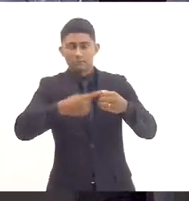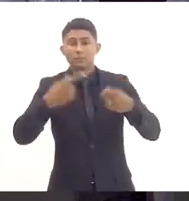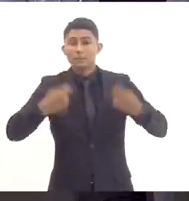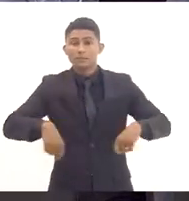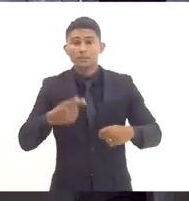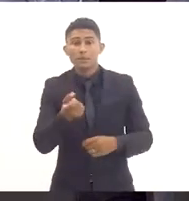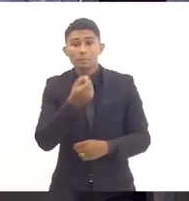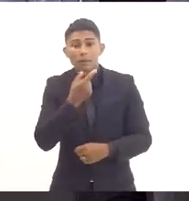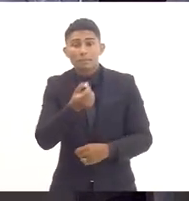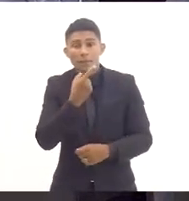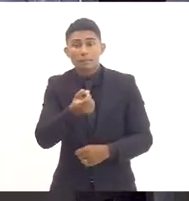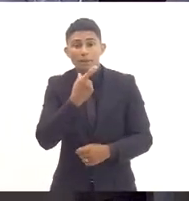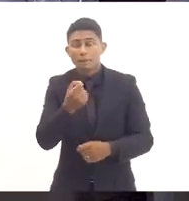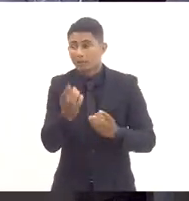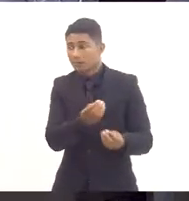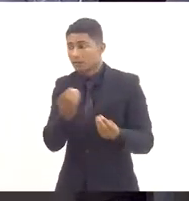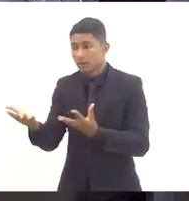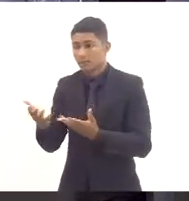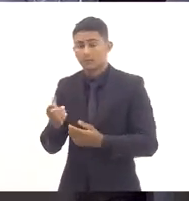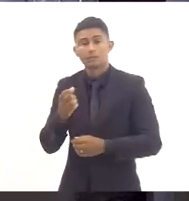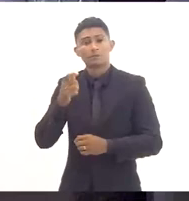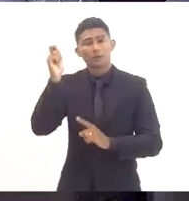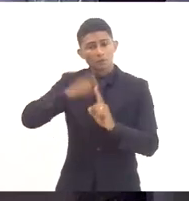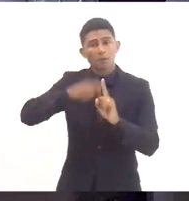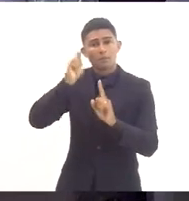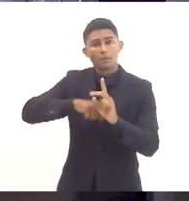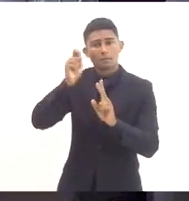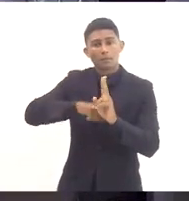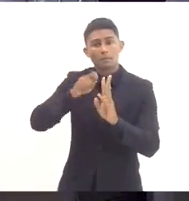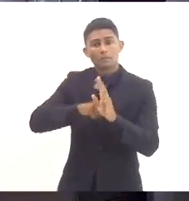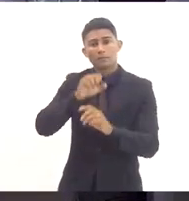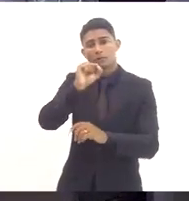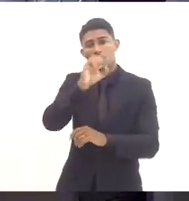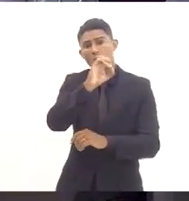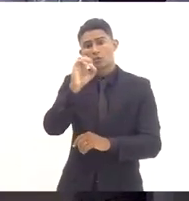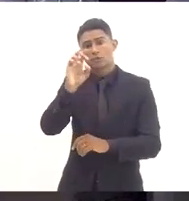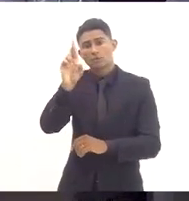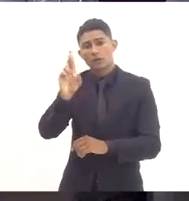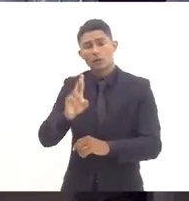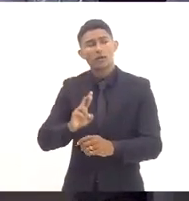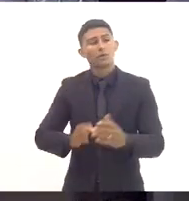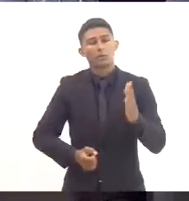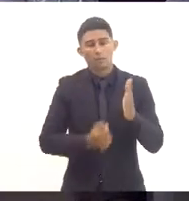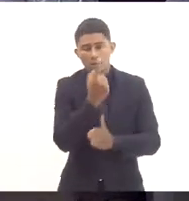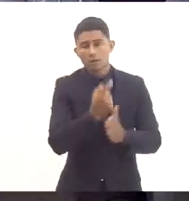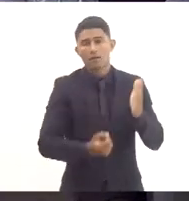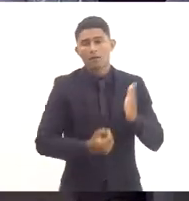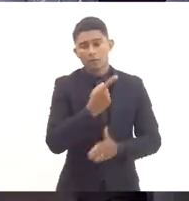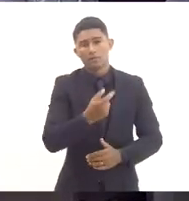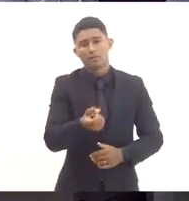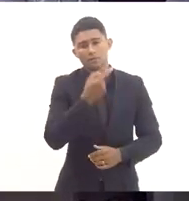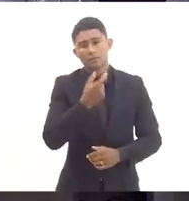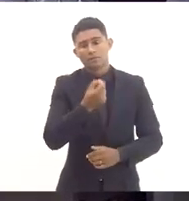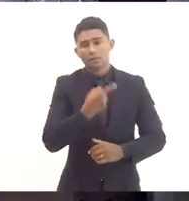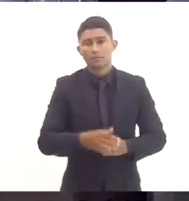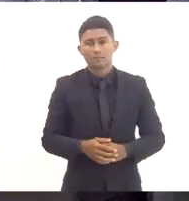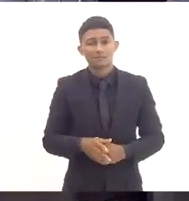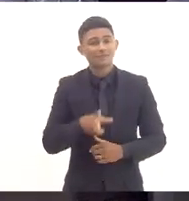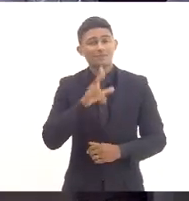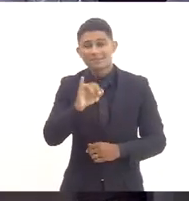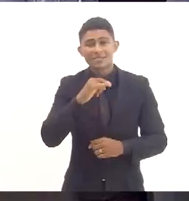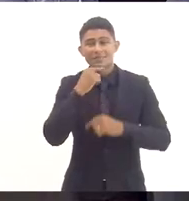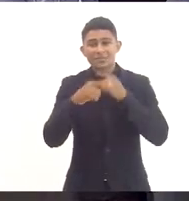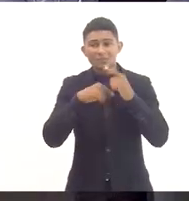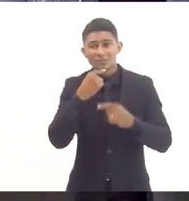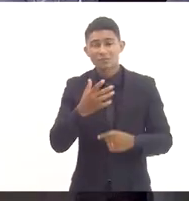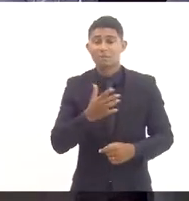filho que são r$ 800 por meio de medicação e sem essa esse esse processo meu filho não